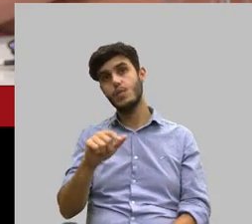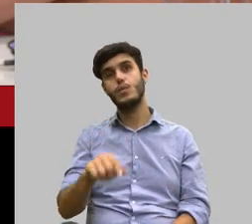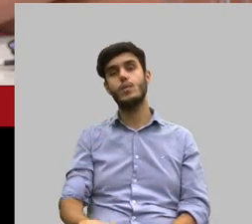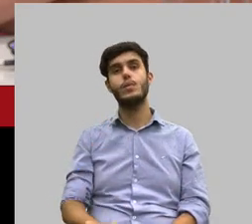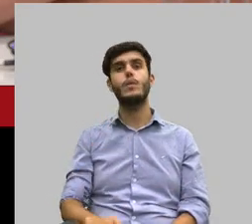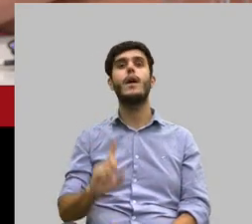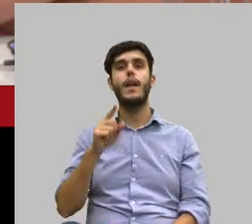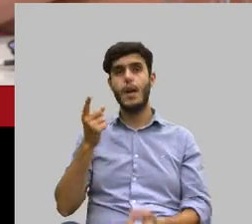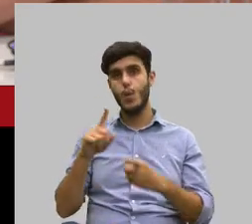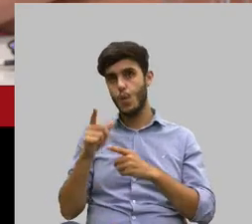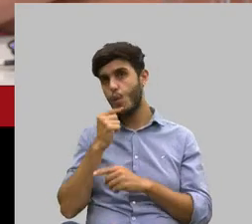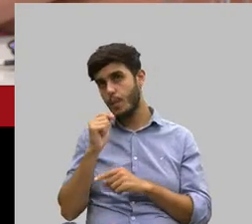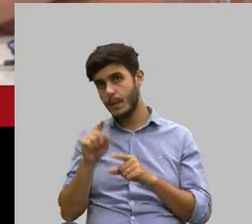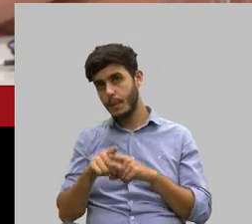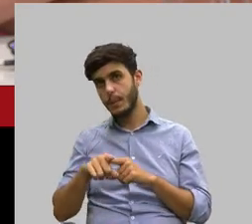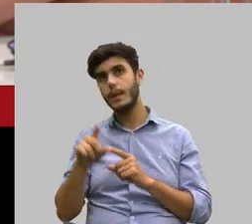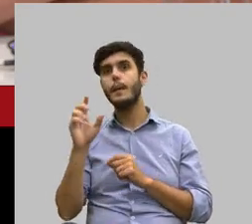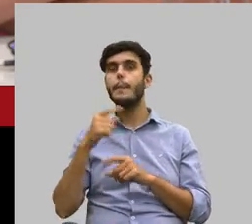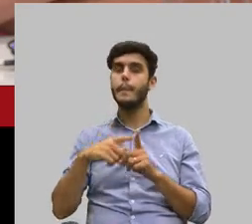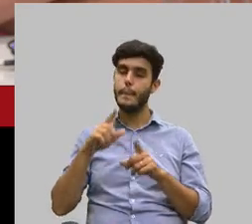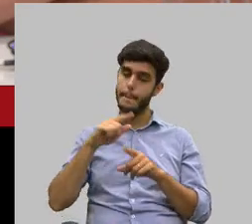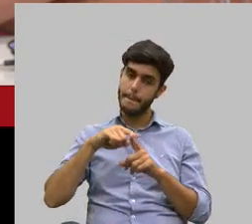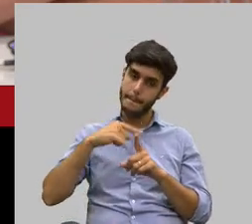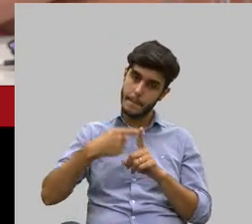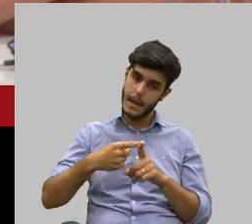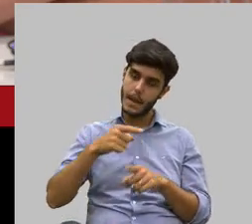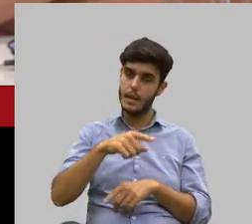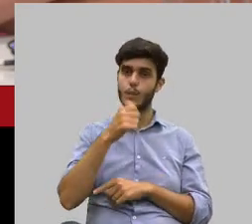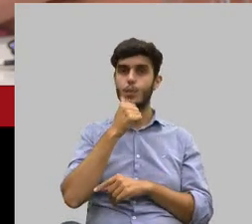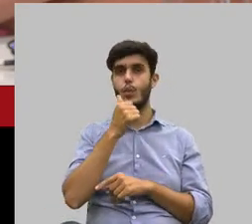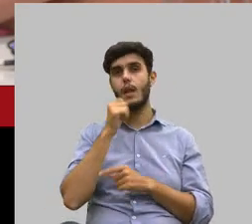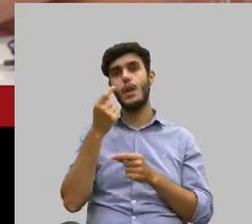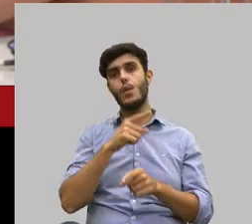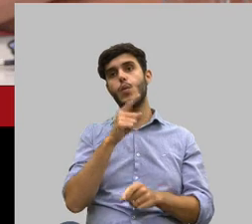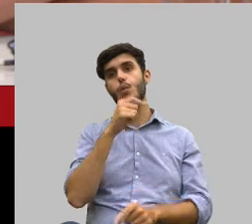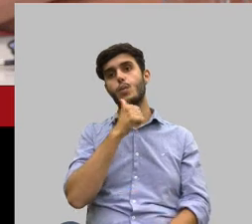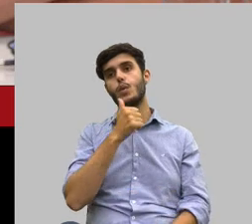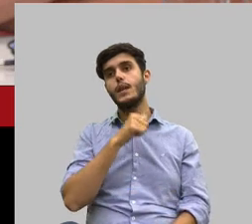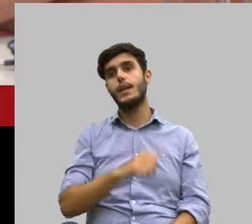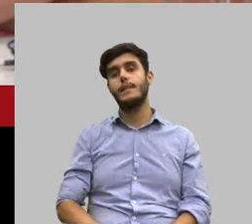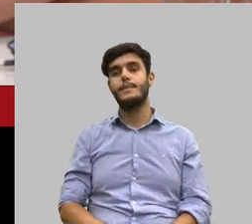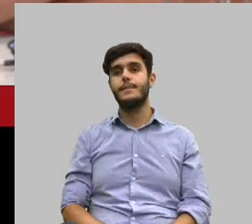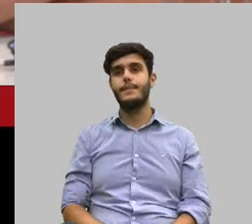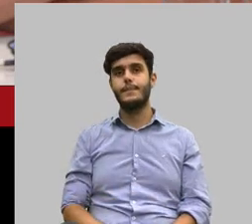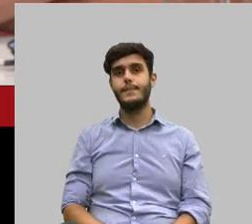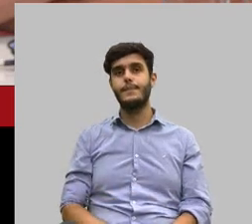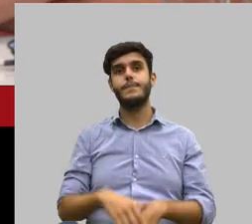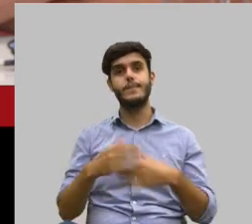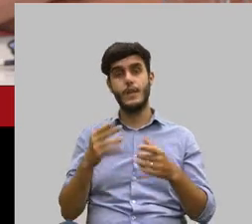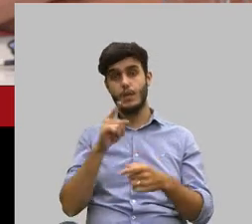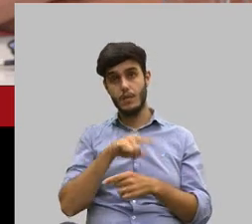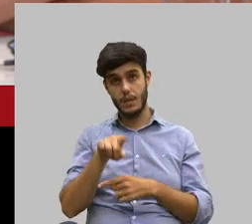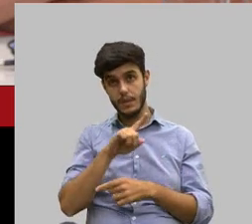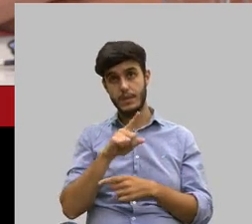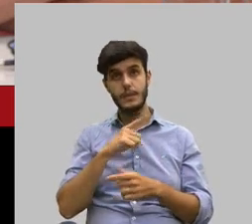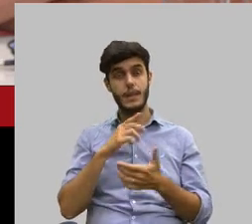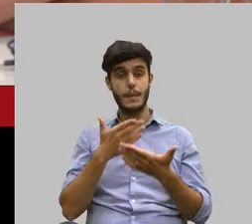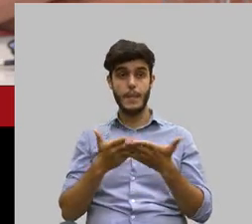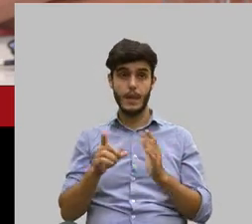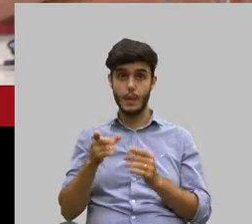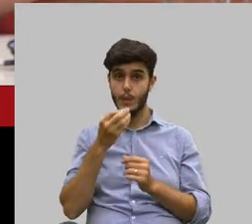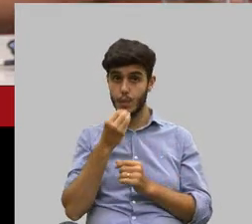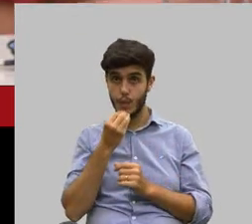homem sim mas é praticado na sua maioria em detrimento das mulheres então as senhoras não pode perder